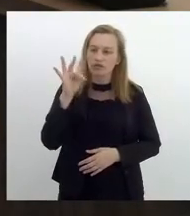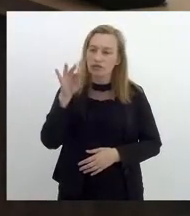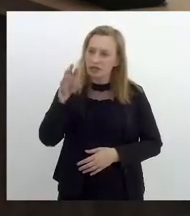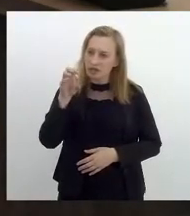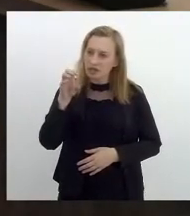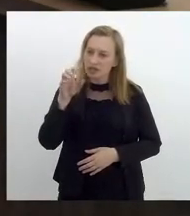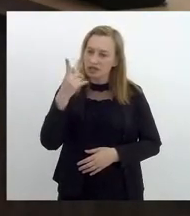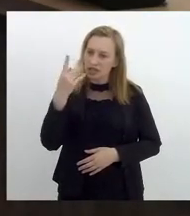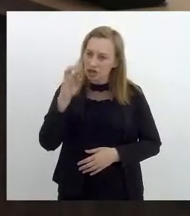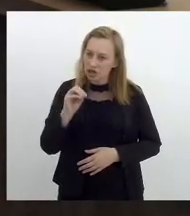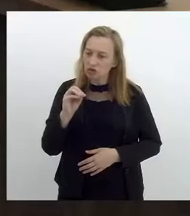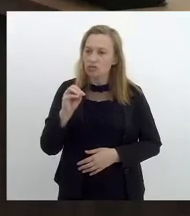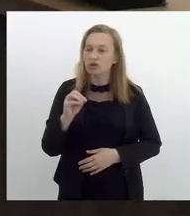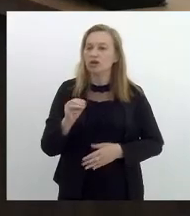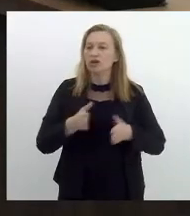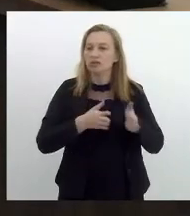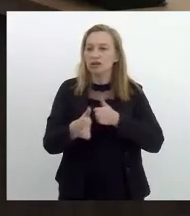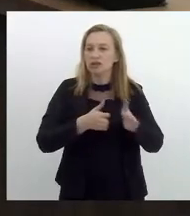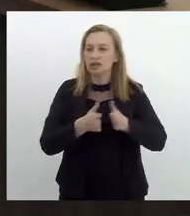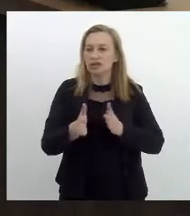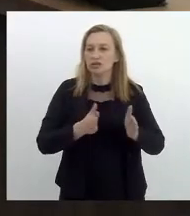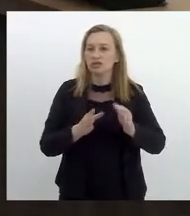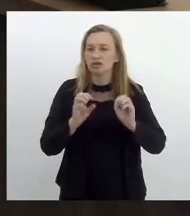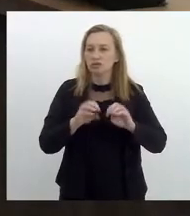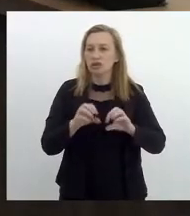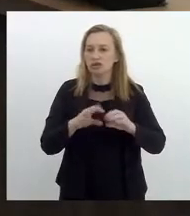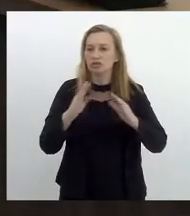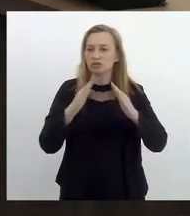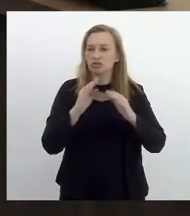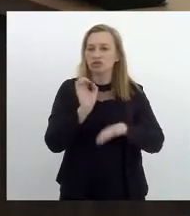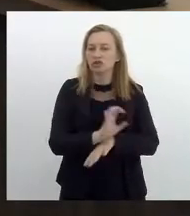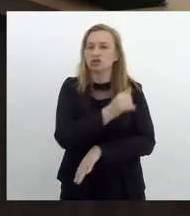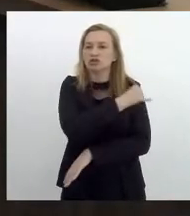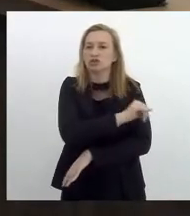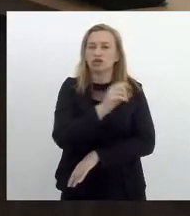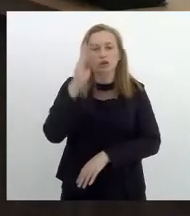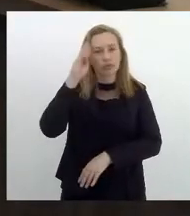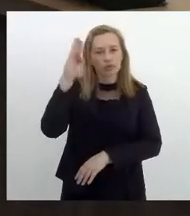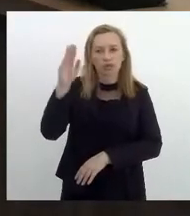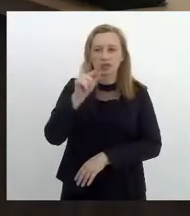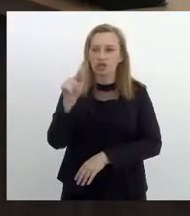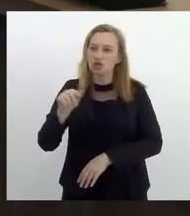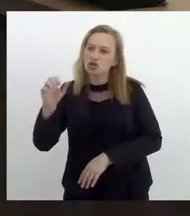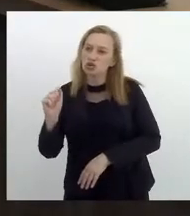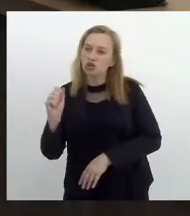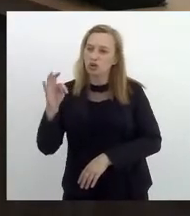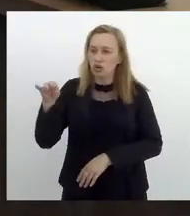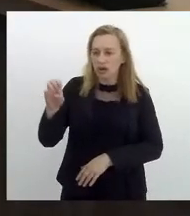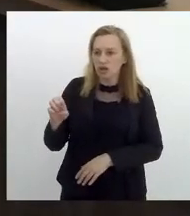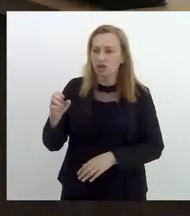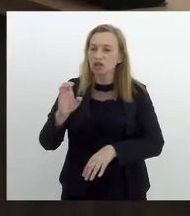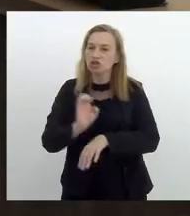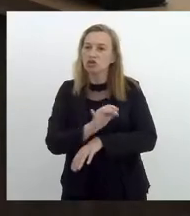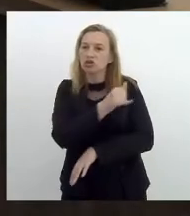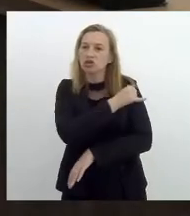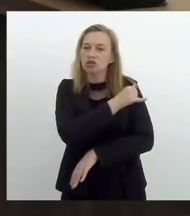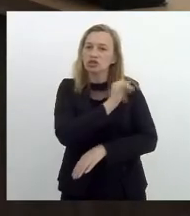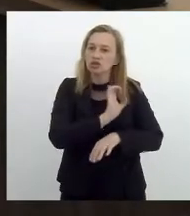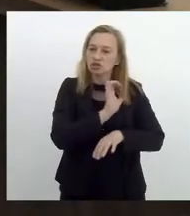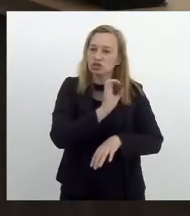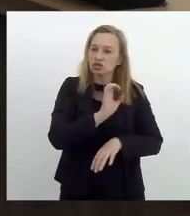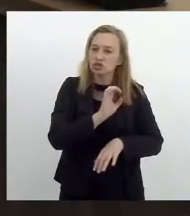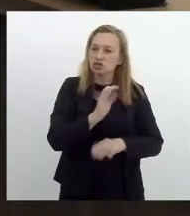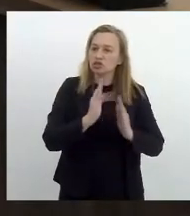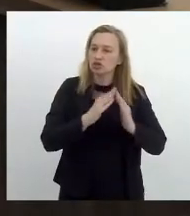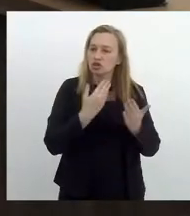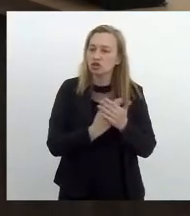toca num tema crucial do acesso à educação no Estado do Rio de Janeiro, especialmente na Zona Oeste, onde nós temos escolas estaduais que só funcionam